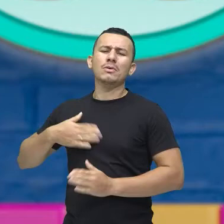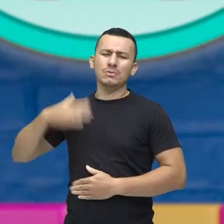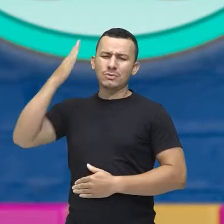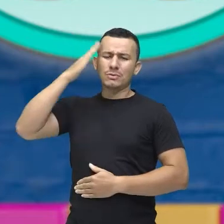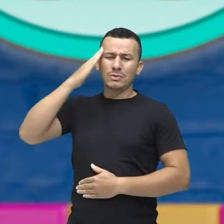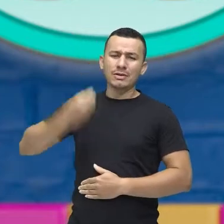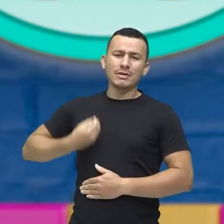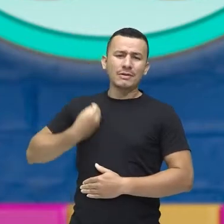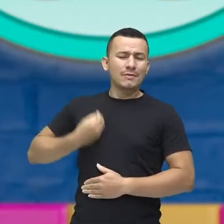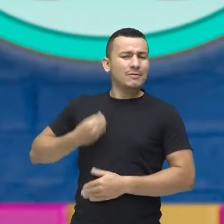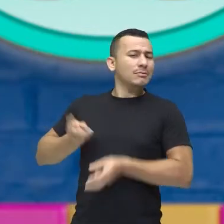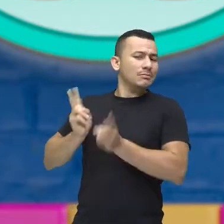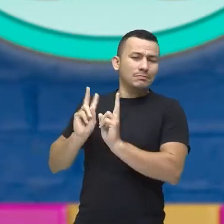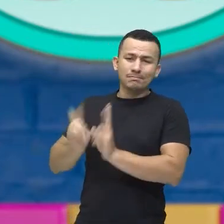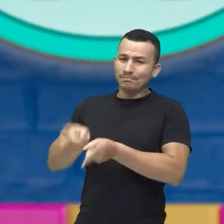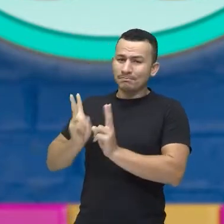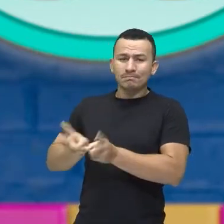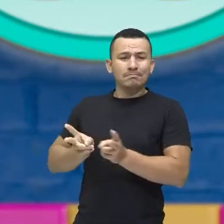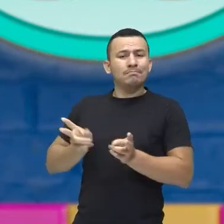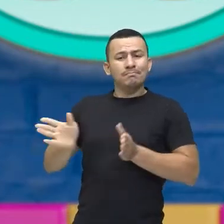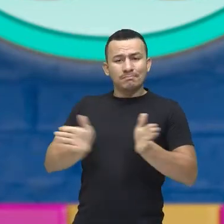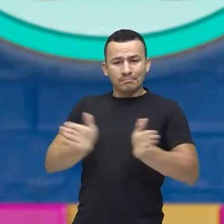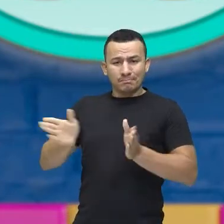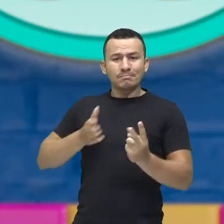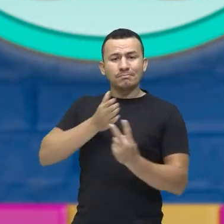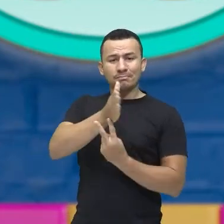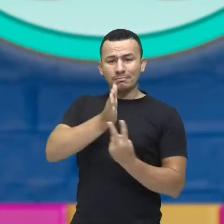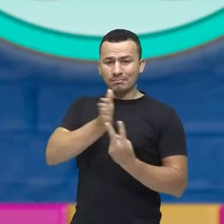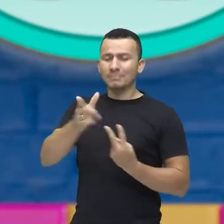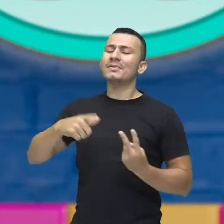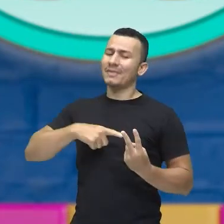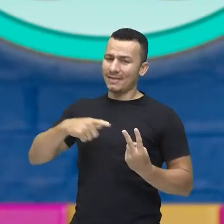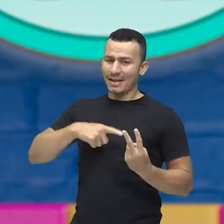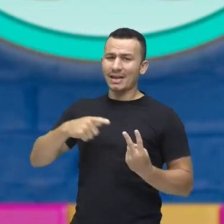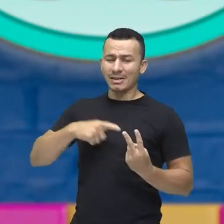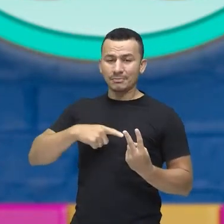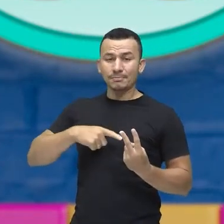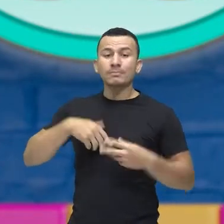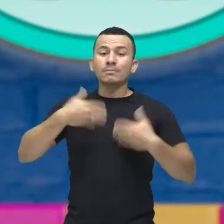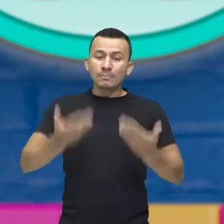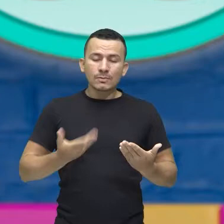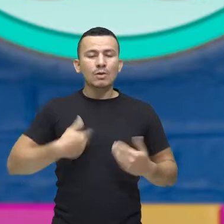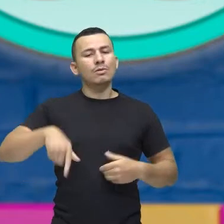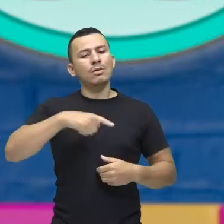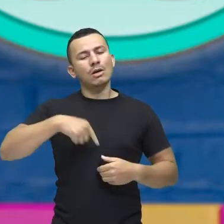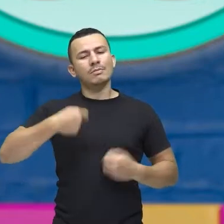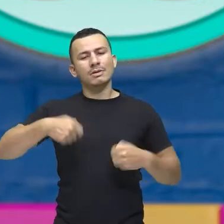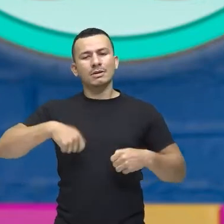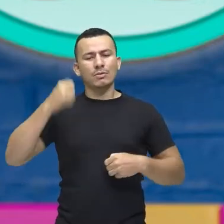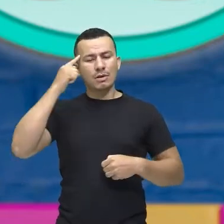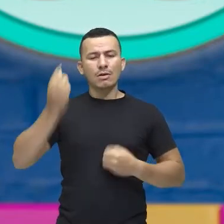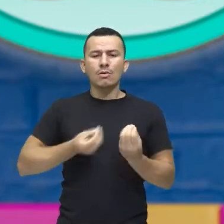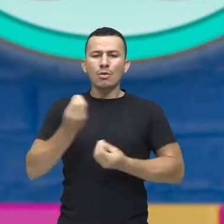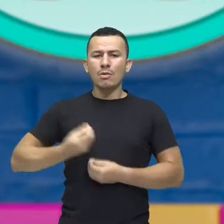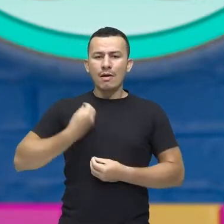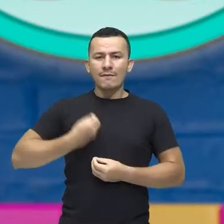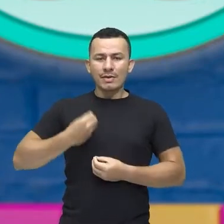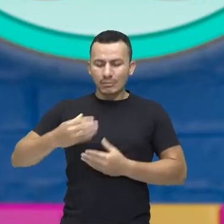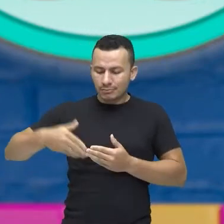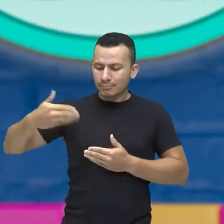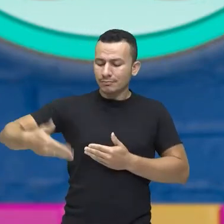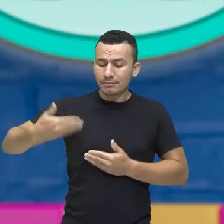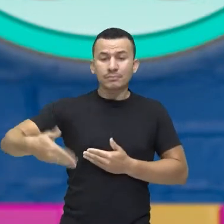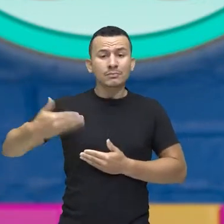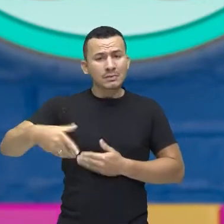vida, a vida caminha nesses dois andares. Então, né, eu sempre costumo trabalhar esse aspecto da vida como um estado. Então,